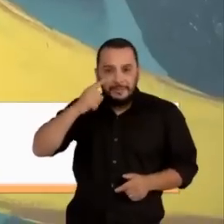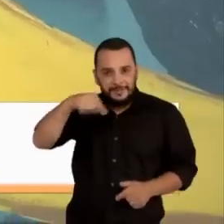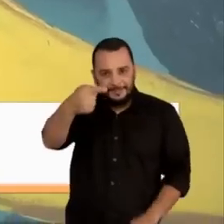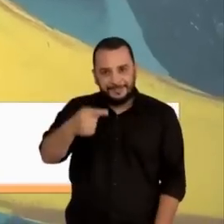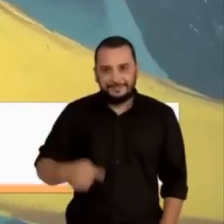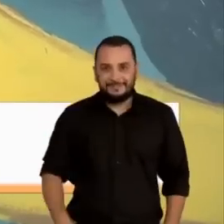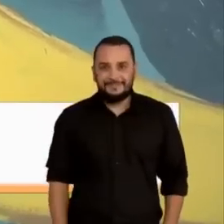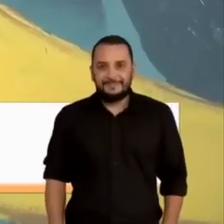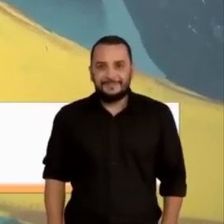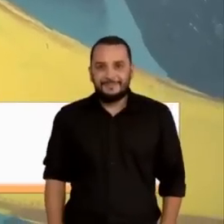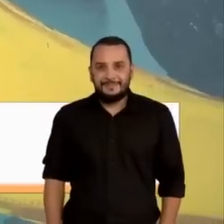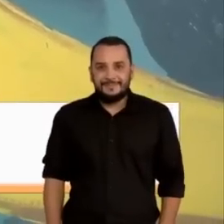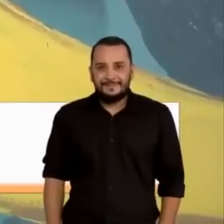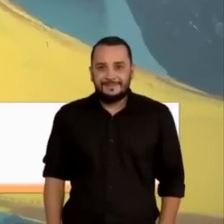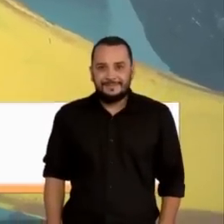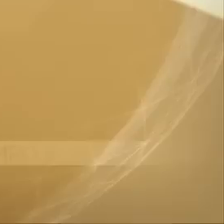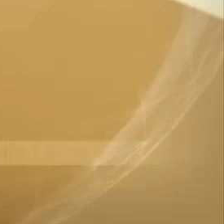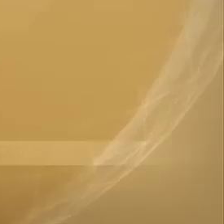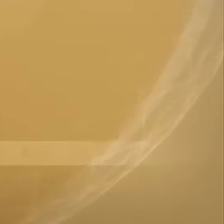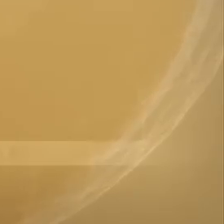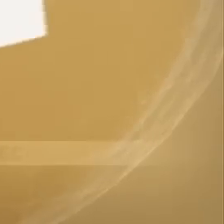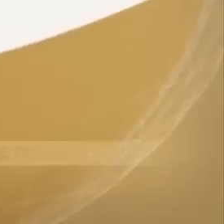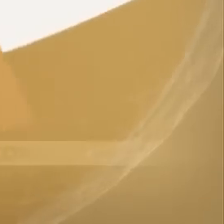já já.